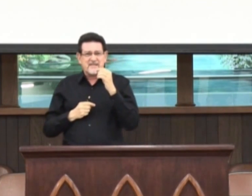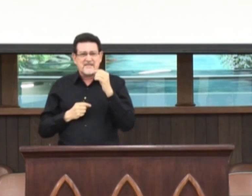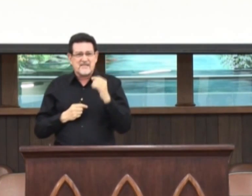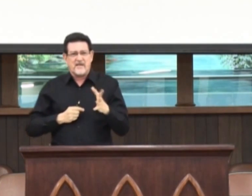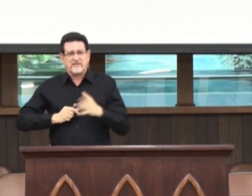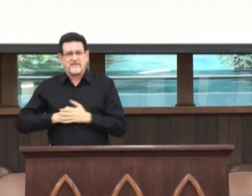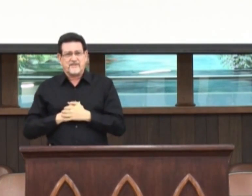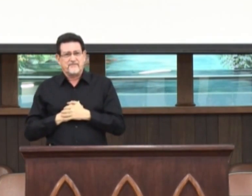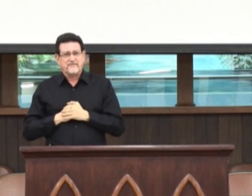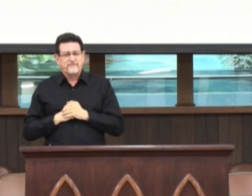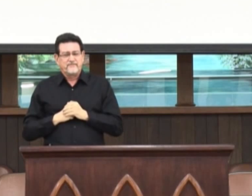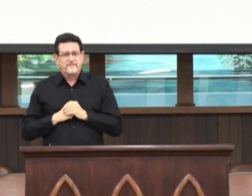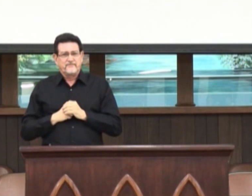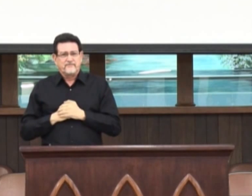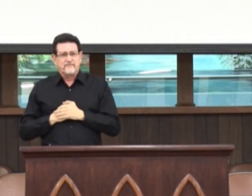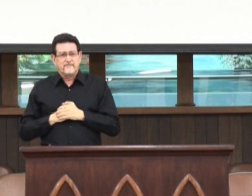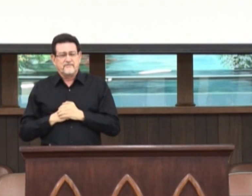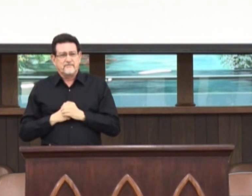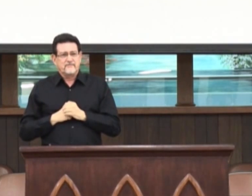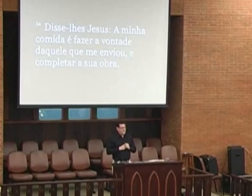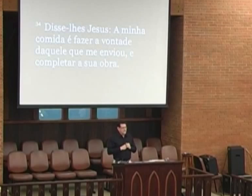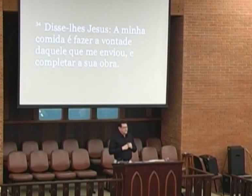versículo 16.